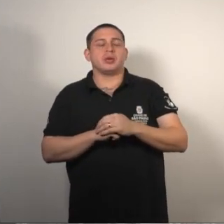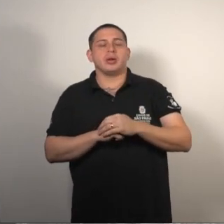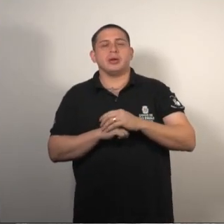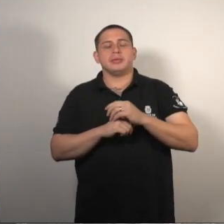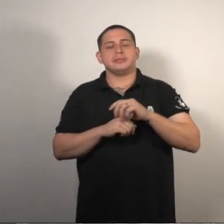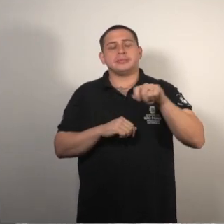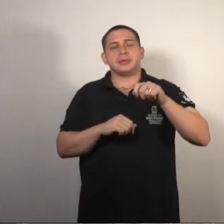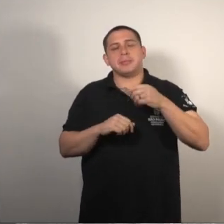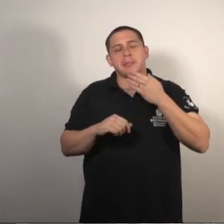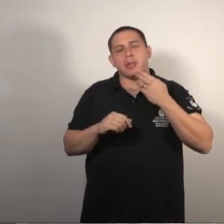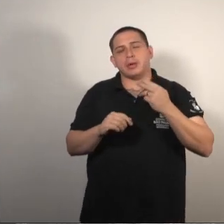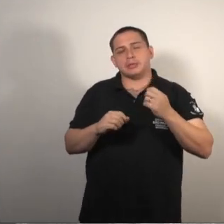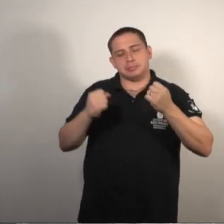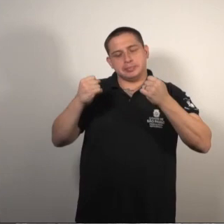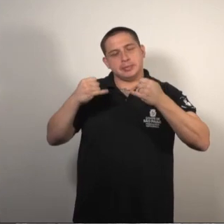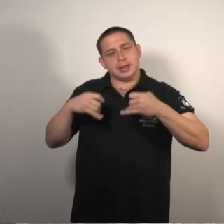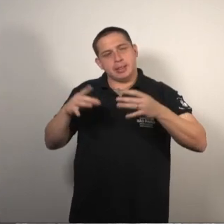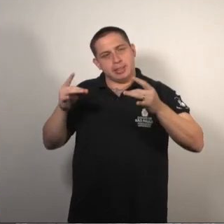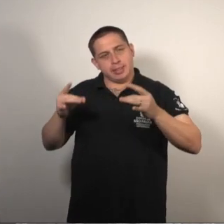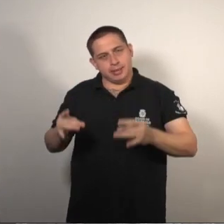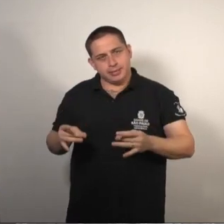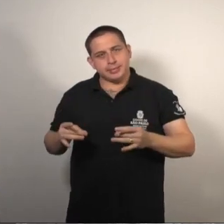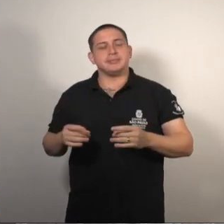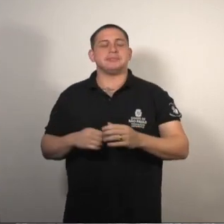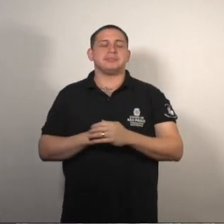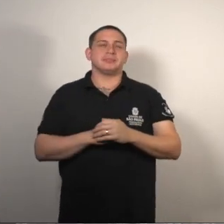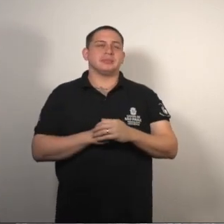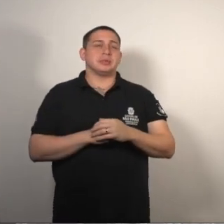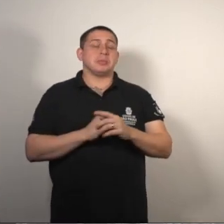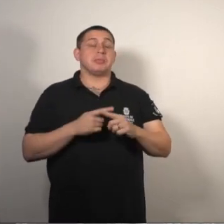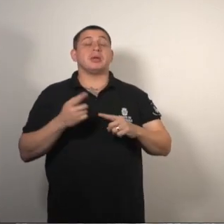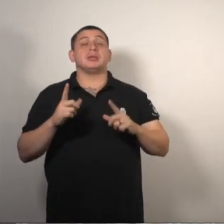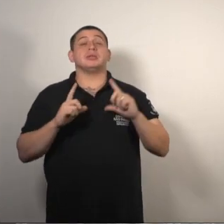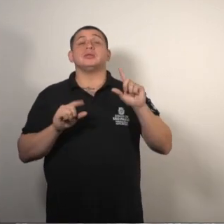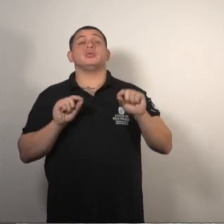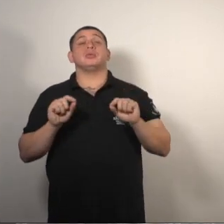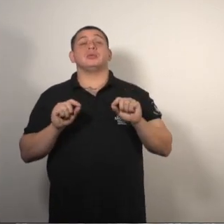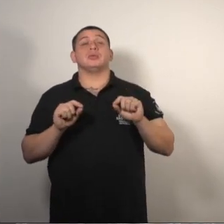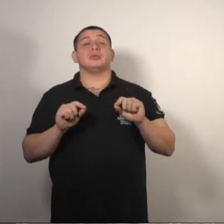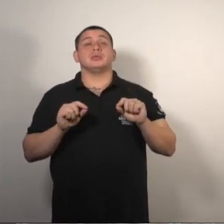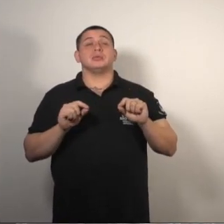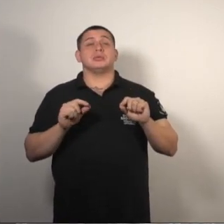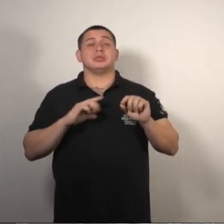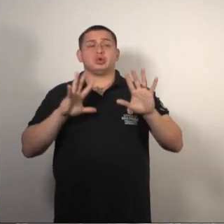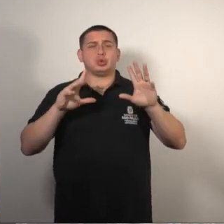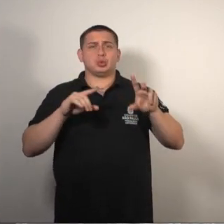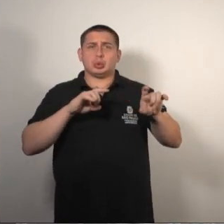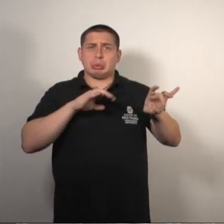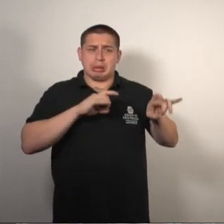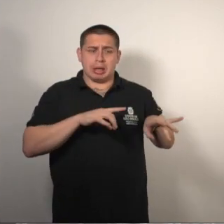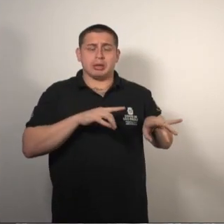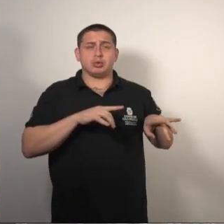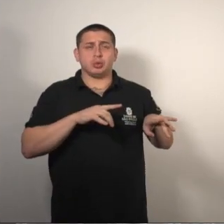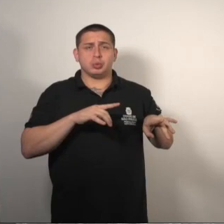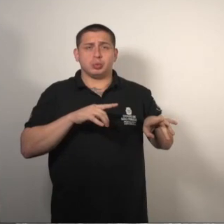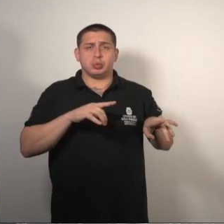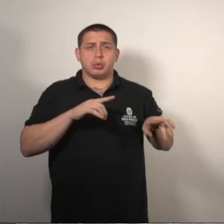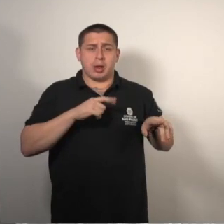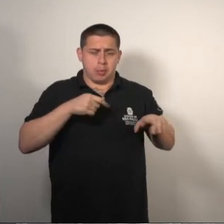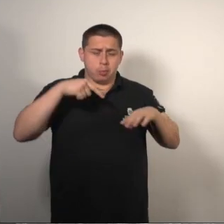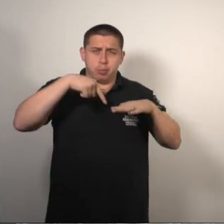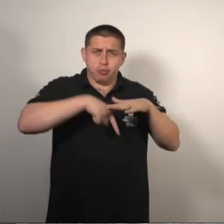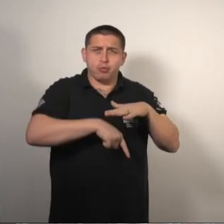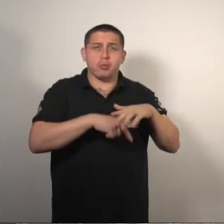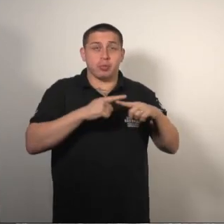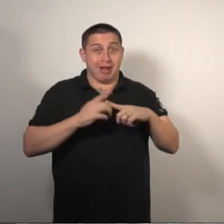a esse tema, o Clodoaldo, mas tem toda uma questão de técnica para a gente poder fazer esse trabalho